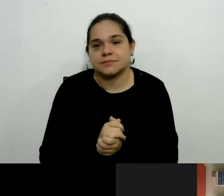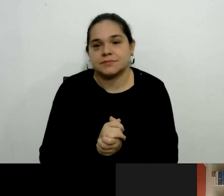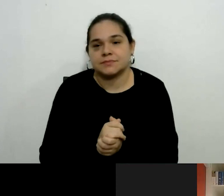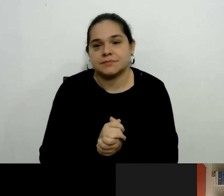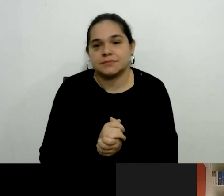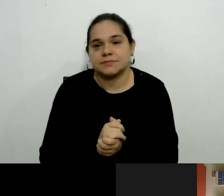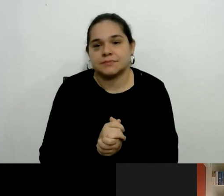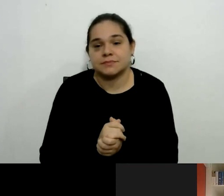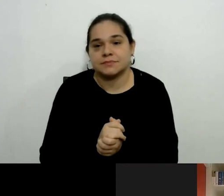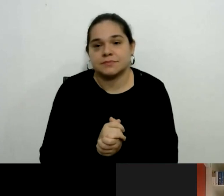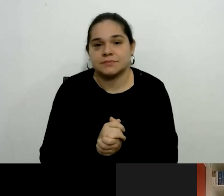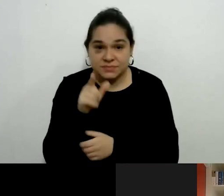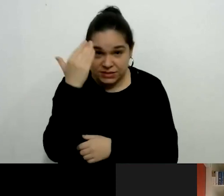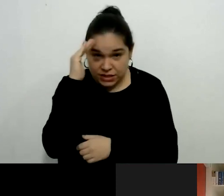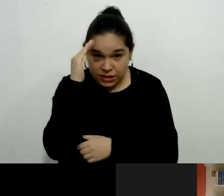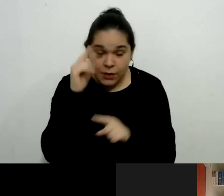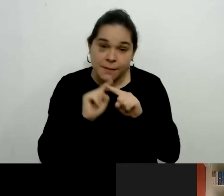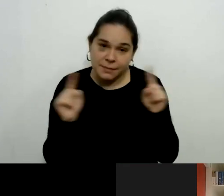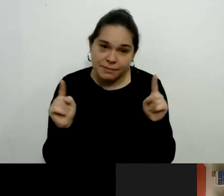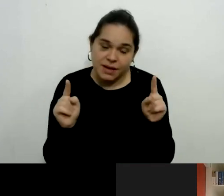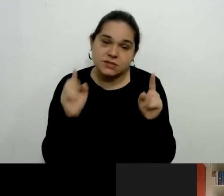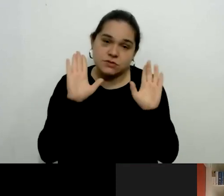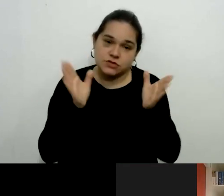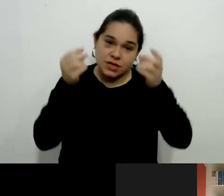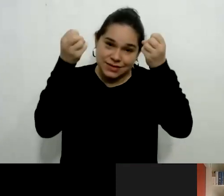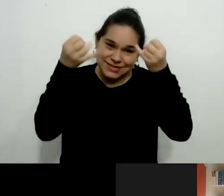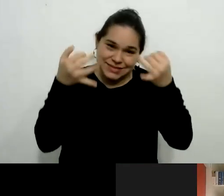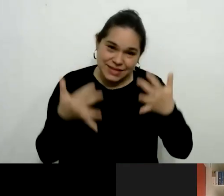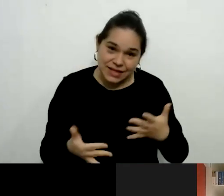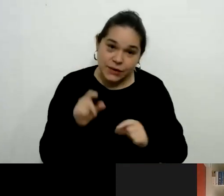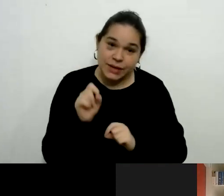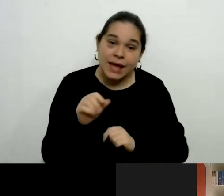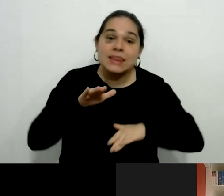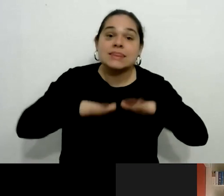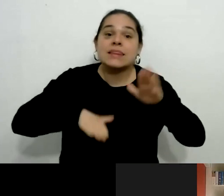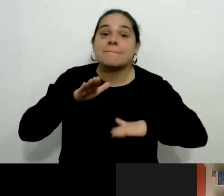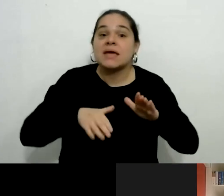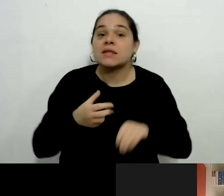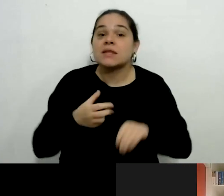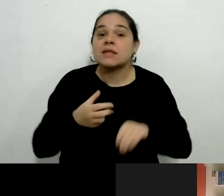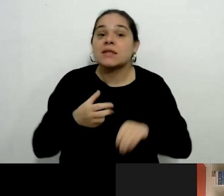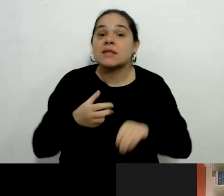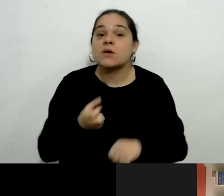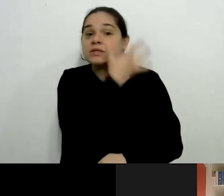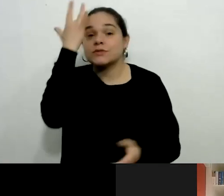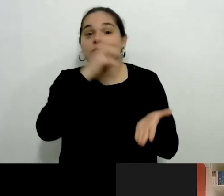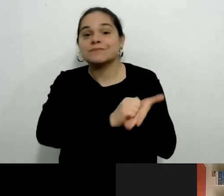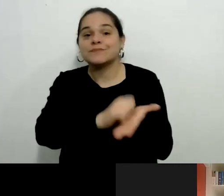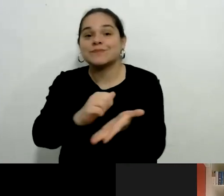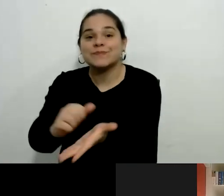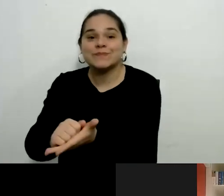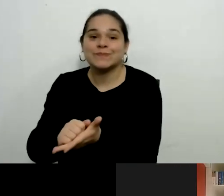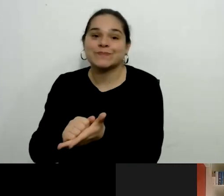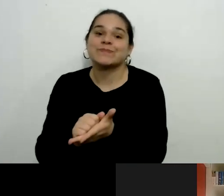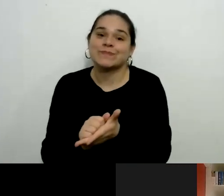Elton se ele entendeu, mas eu expliquei bem ali para o Sadiar que a gente está dependendo das metas a serem cumpridas, mas jamais vai